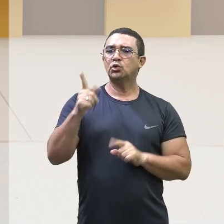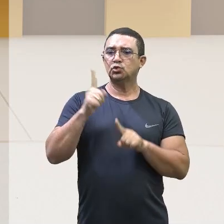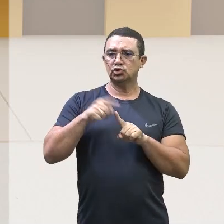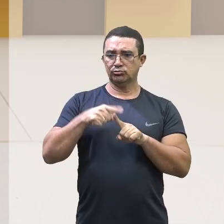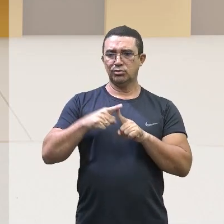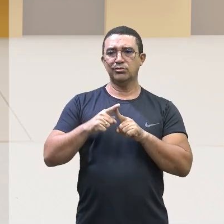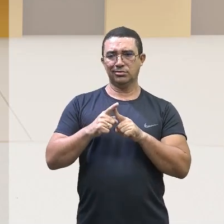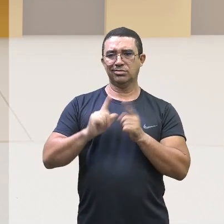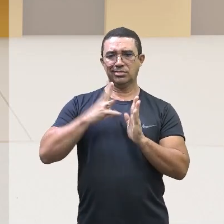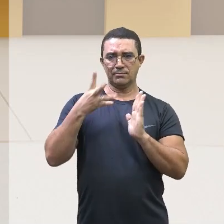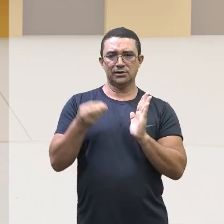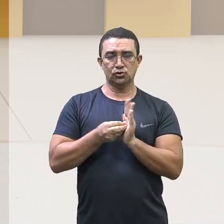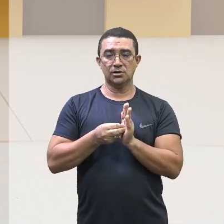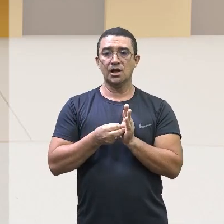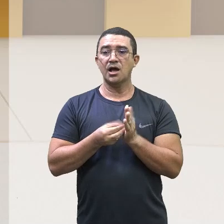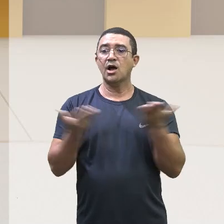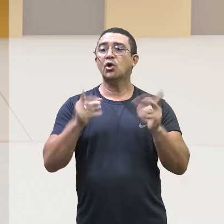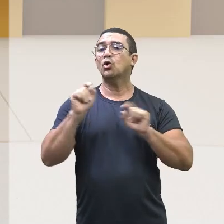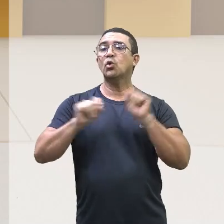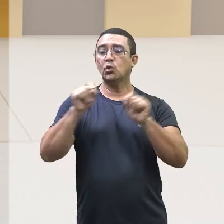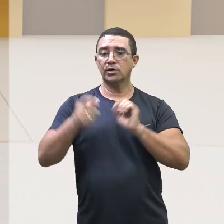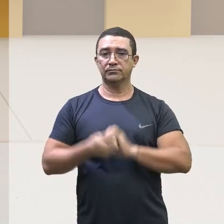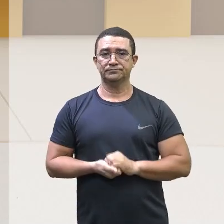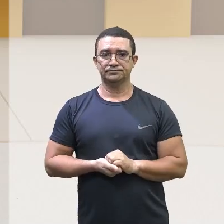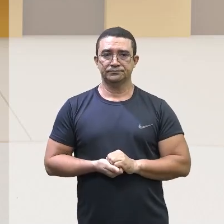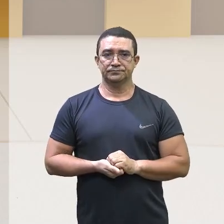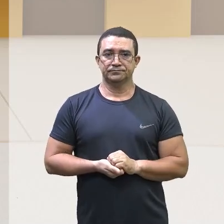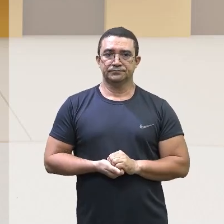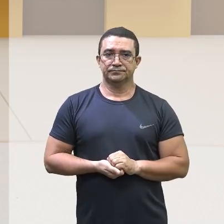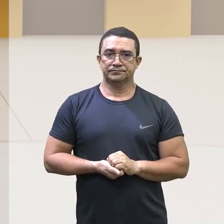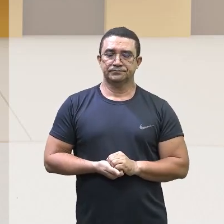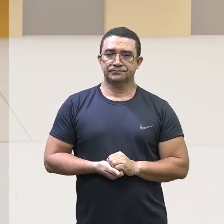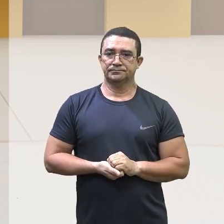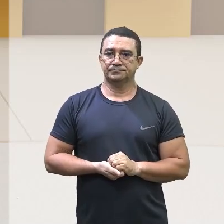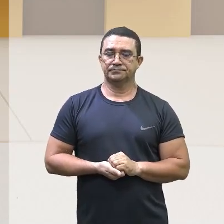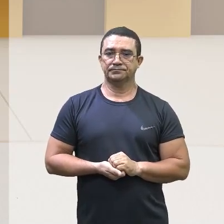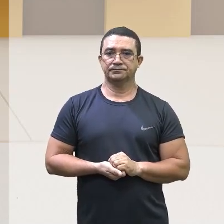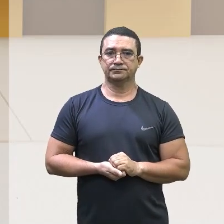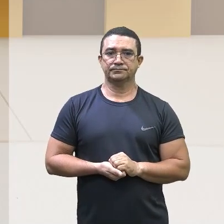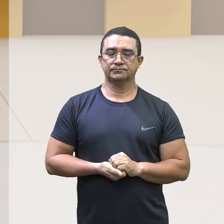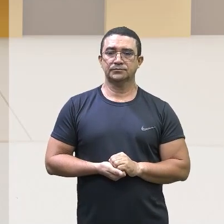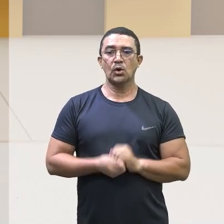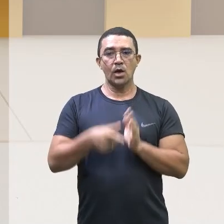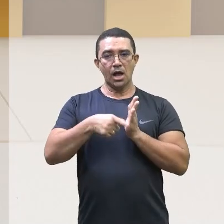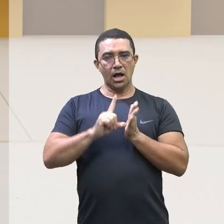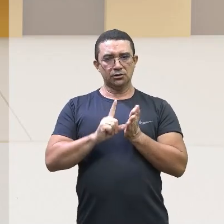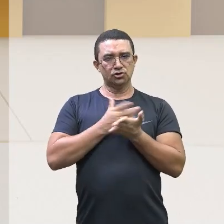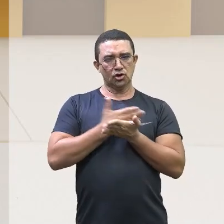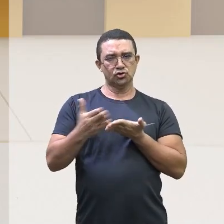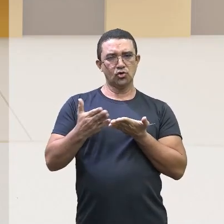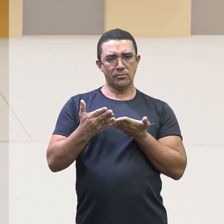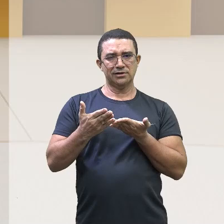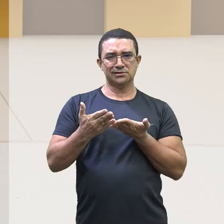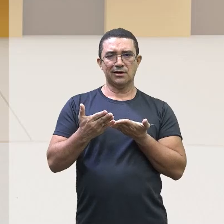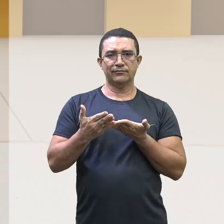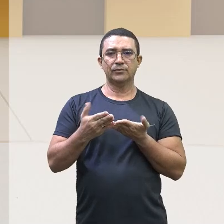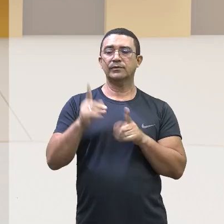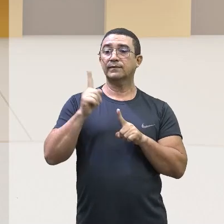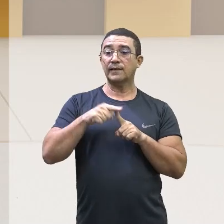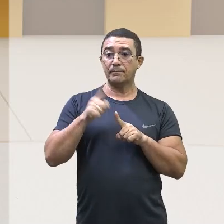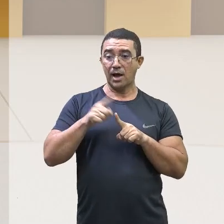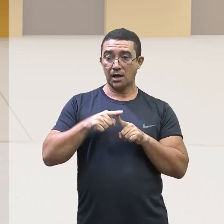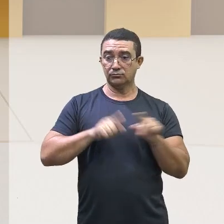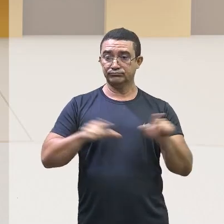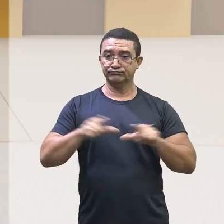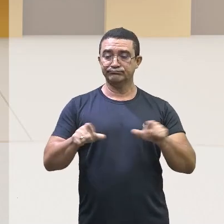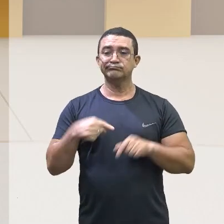que também está relacionada agora a... Tá, rapidinho, professor, só dando uma pausa, antes de nós passarmos aí para outra atividade, o que é interessante